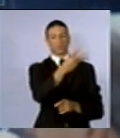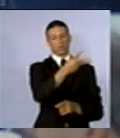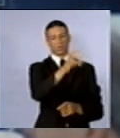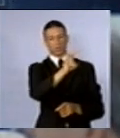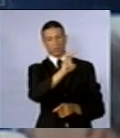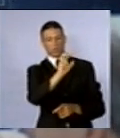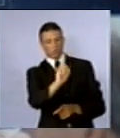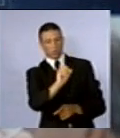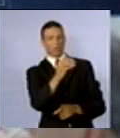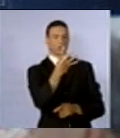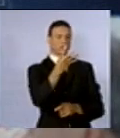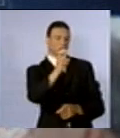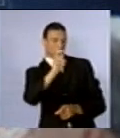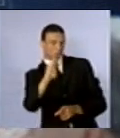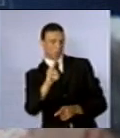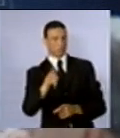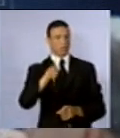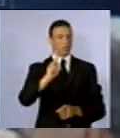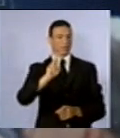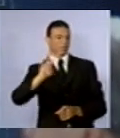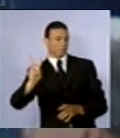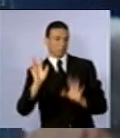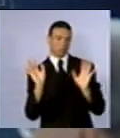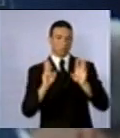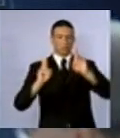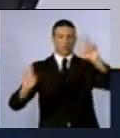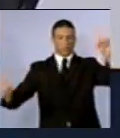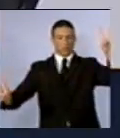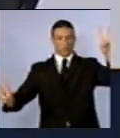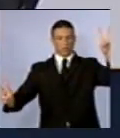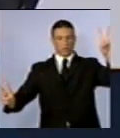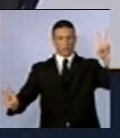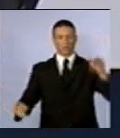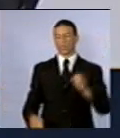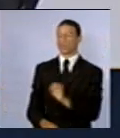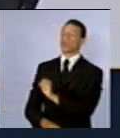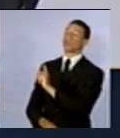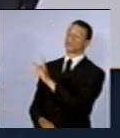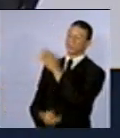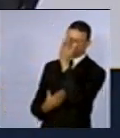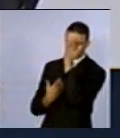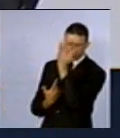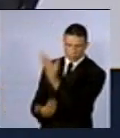345 ou 440 kV. Ok, agradeço Muito obrigado. Ao senhor.